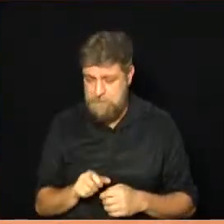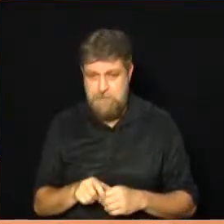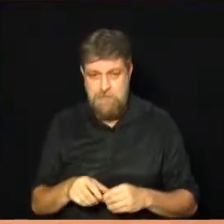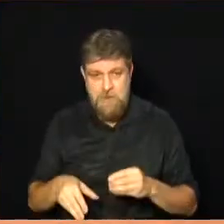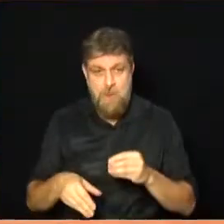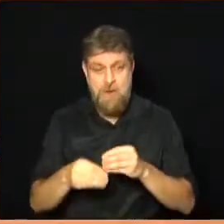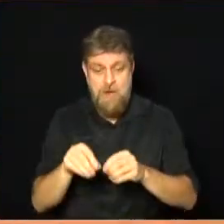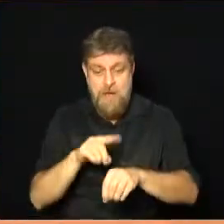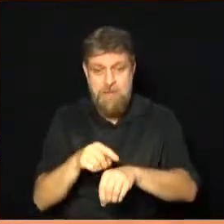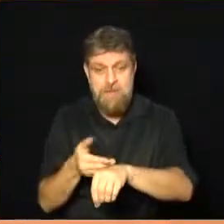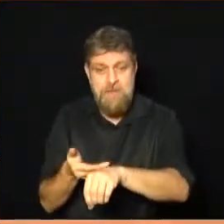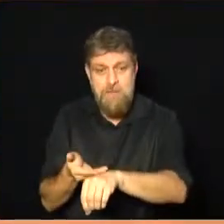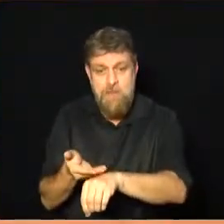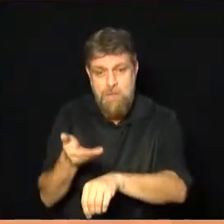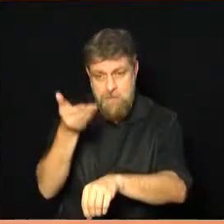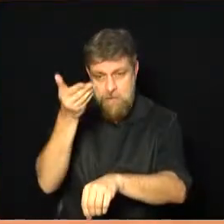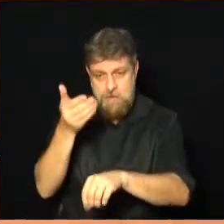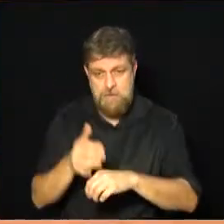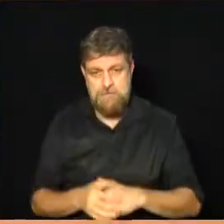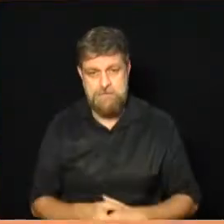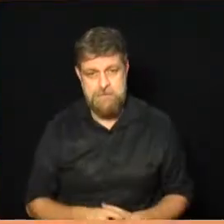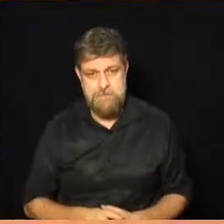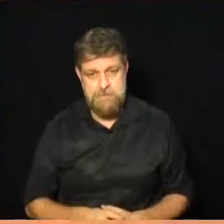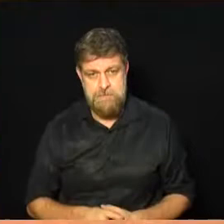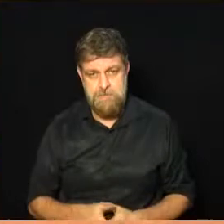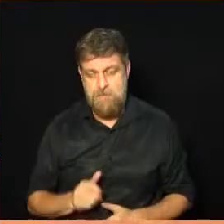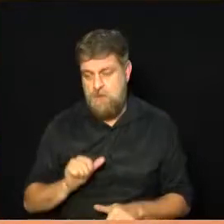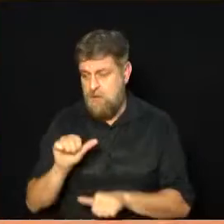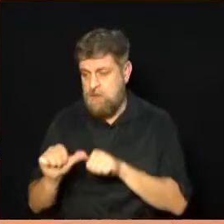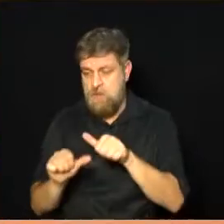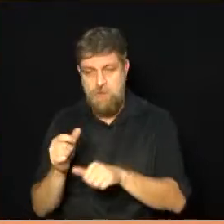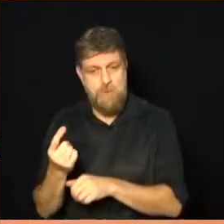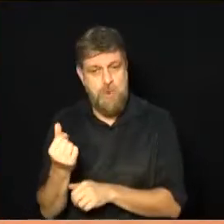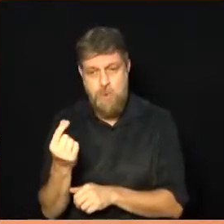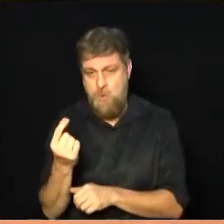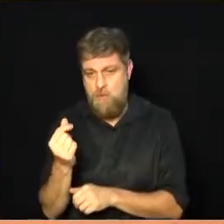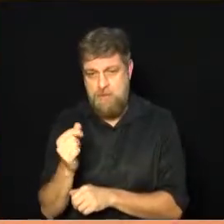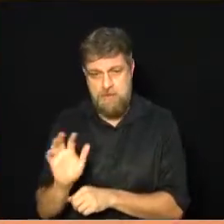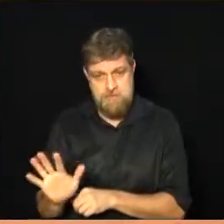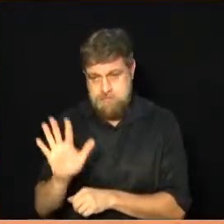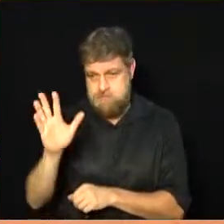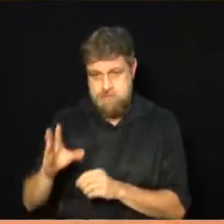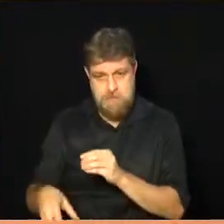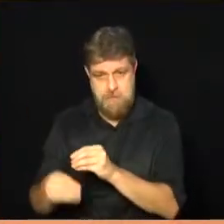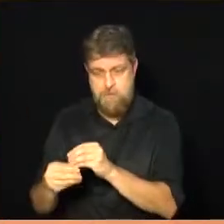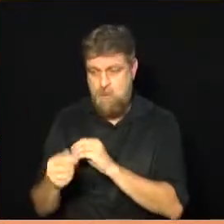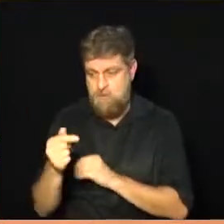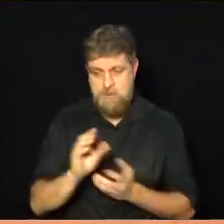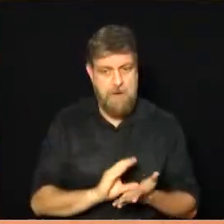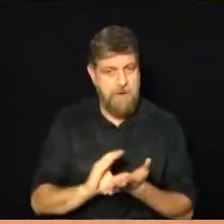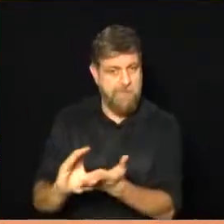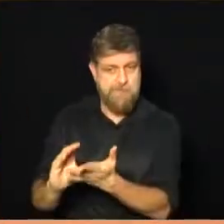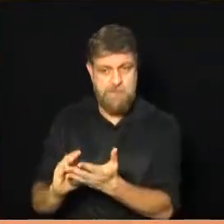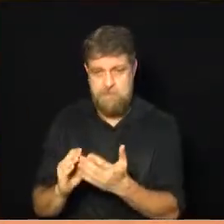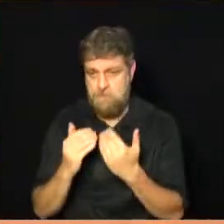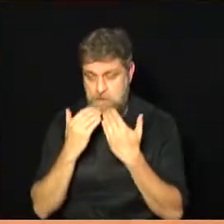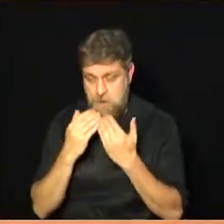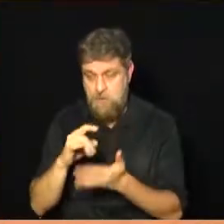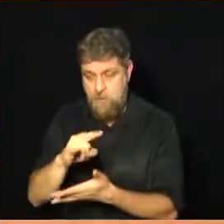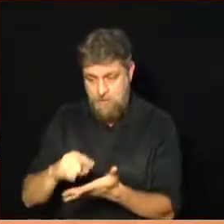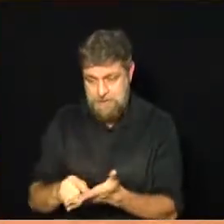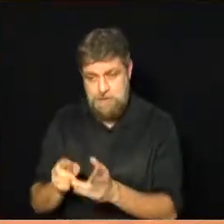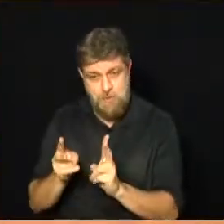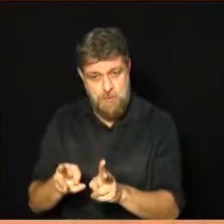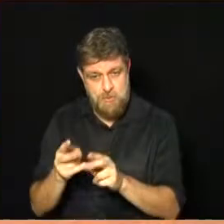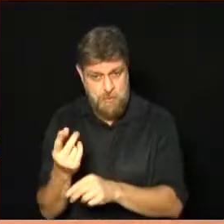de prazo, sem alteração no valor do orçamento do contrato. Segundo as